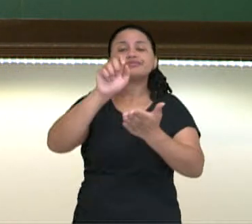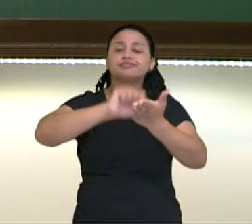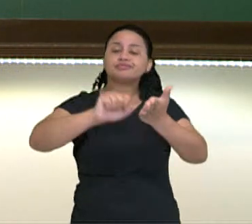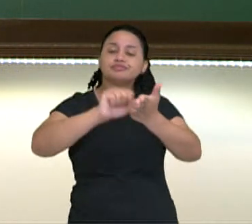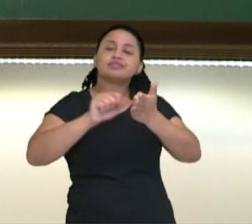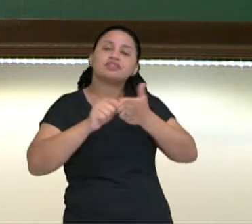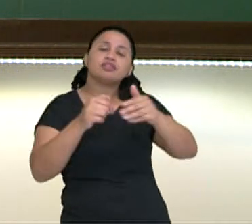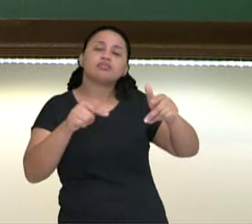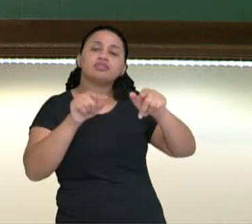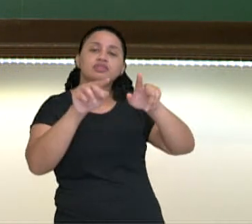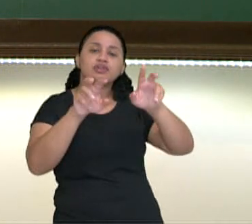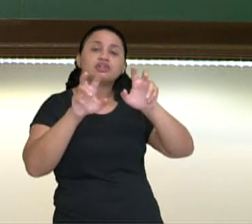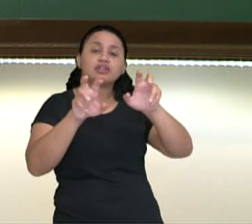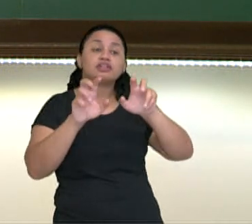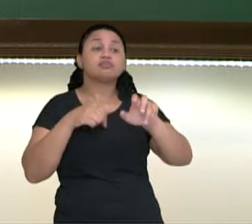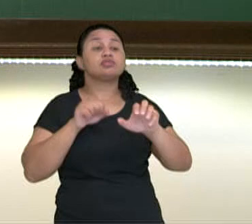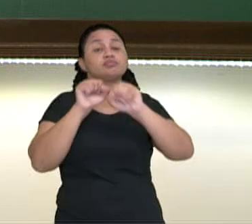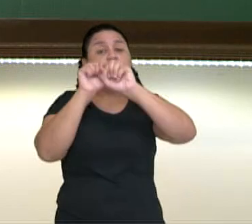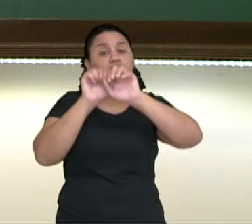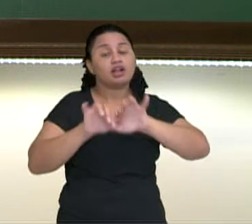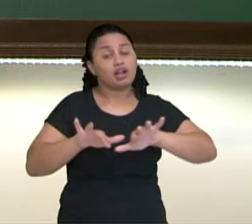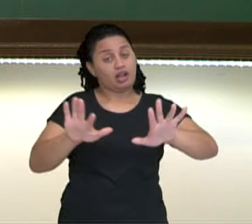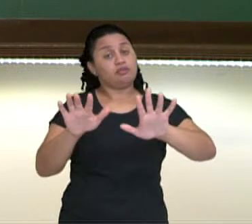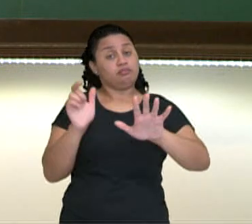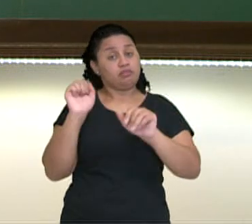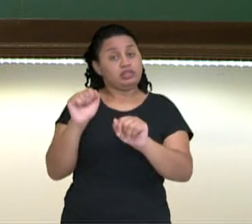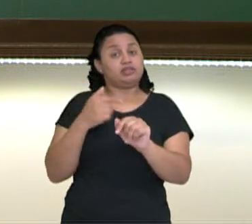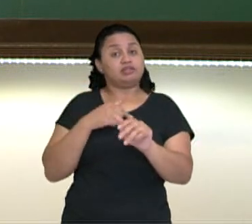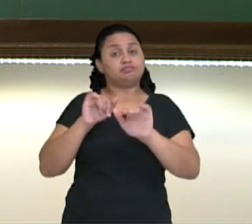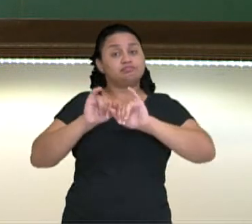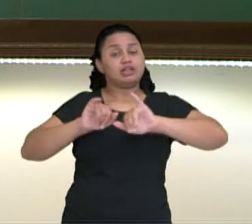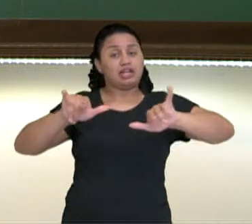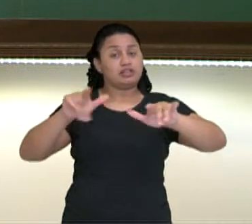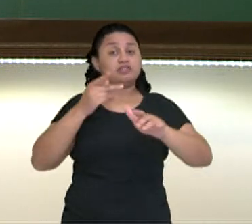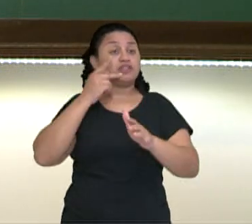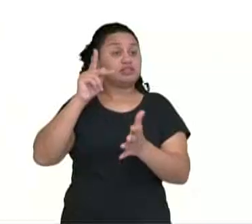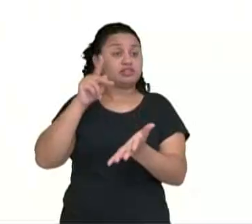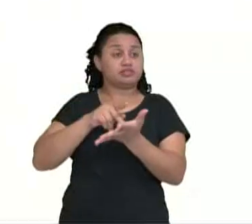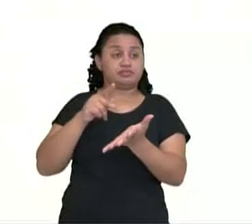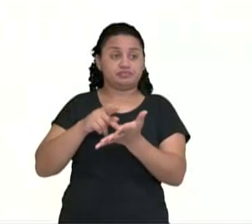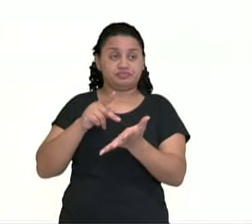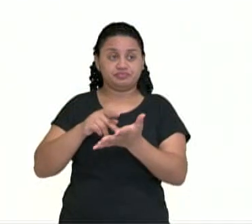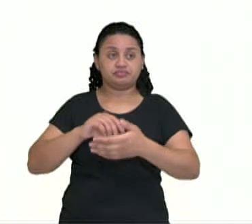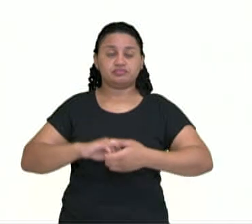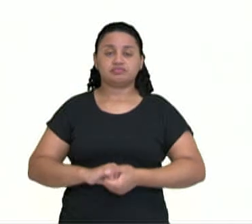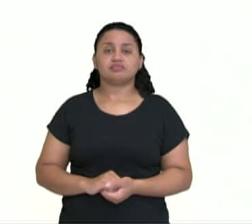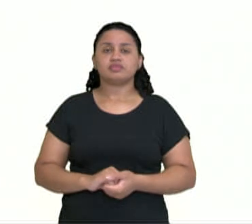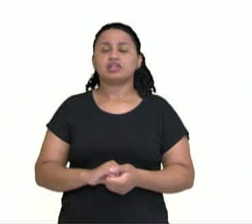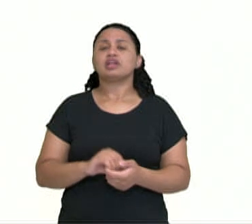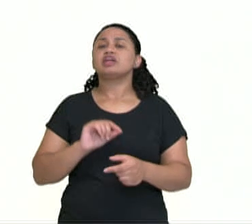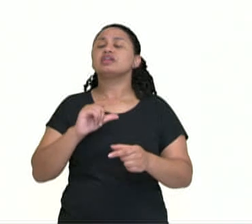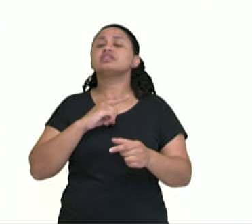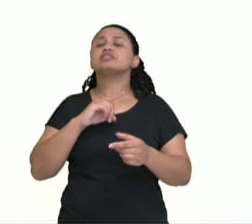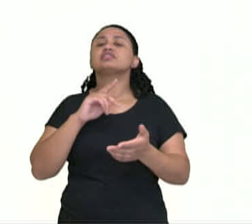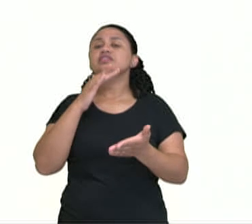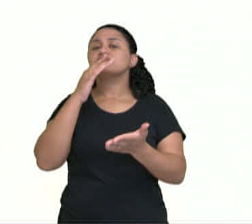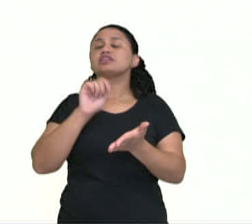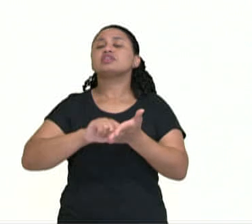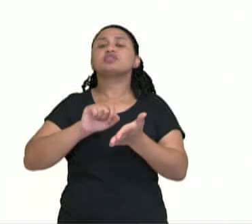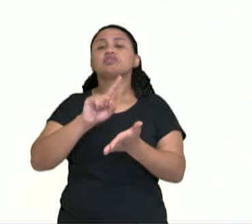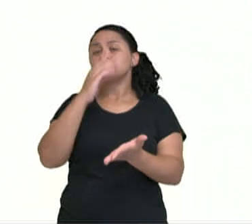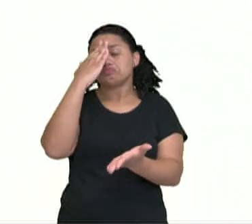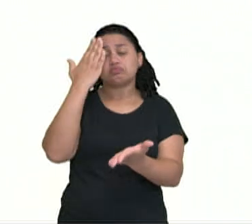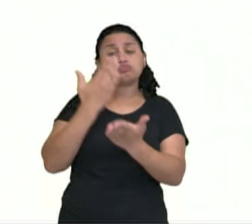alguma coisa e ela se passar como verdade. É o que está dizendo, ó, não acredite em tudo que você lê na internet,